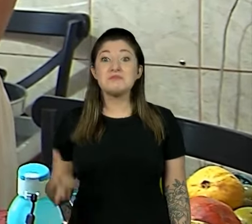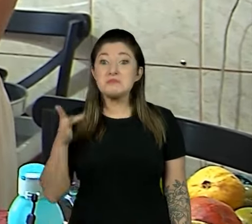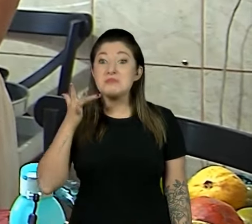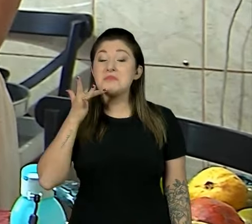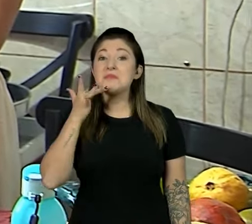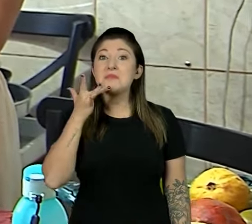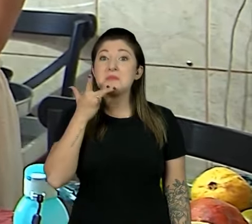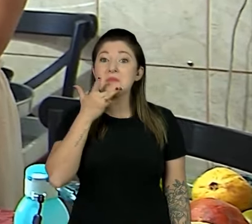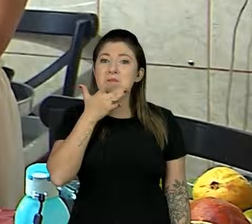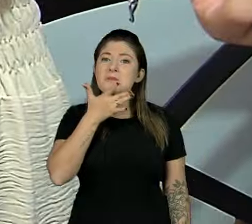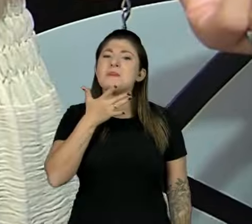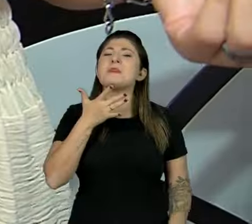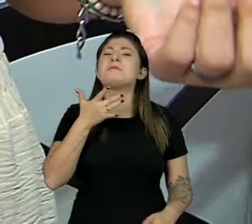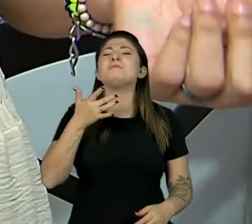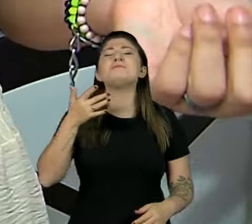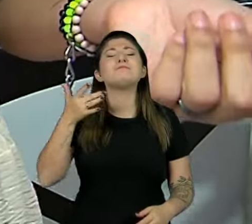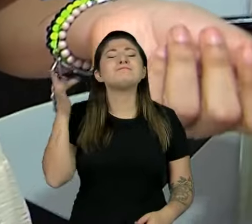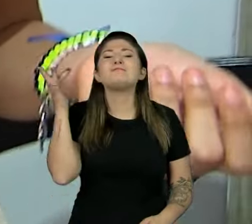Tá gostoso.